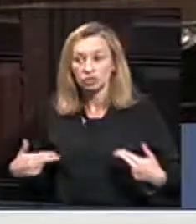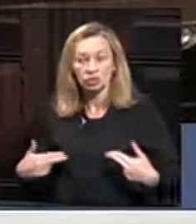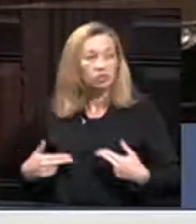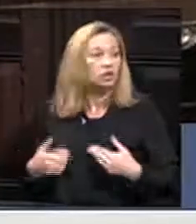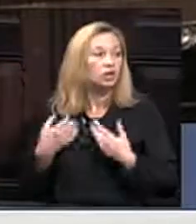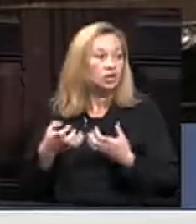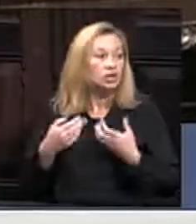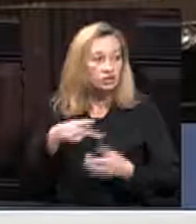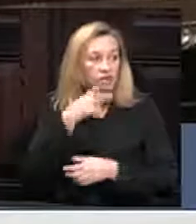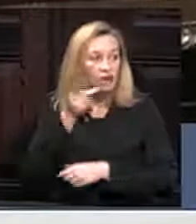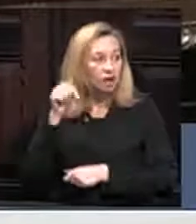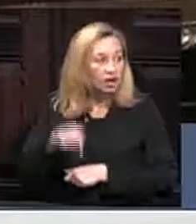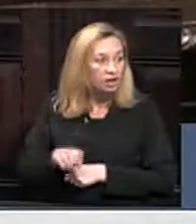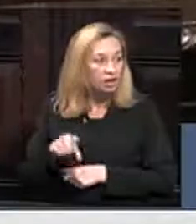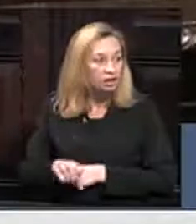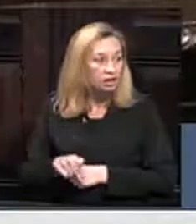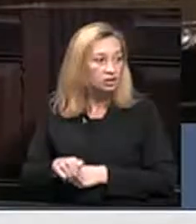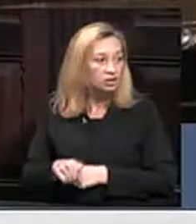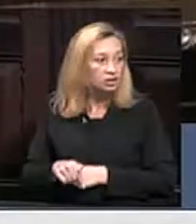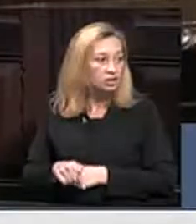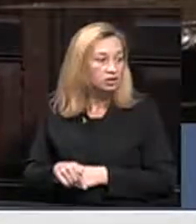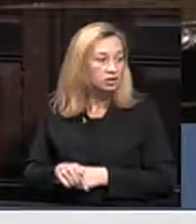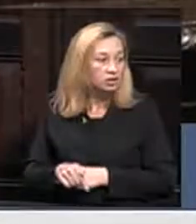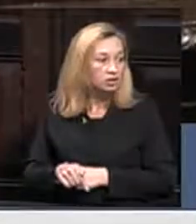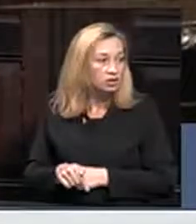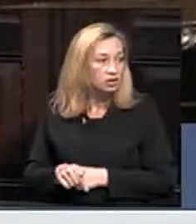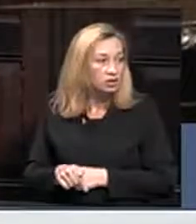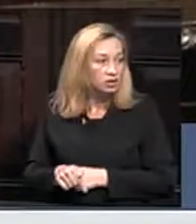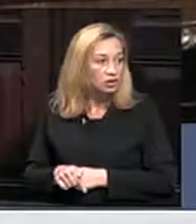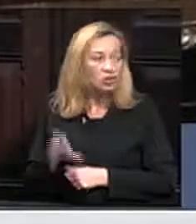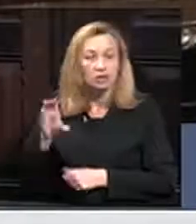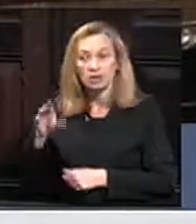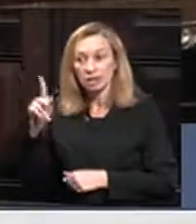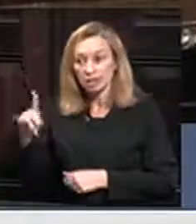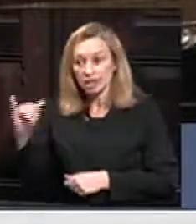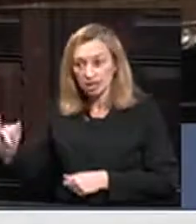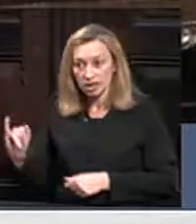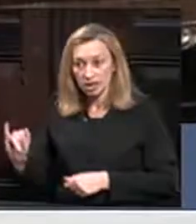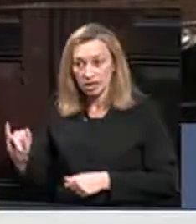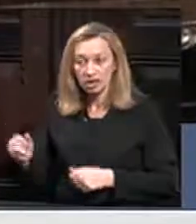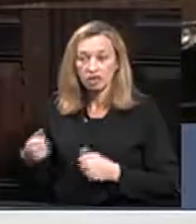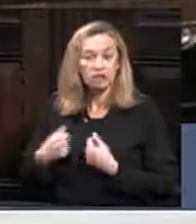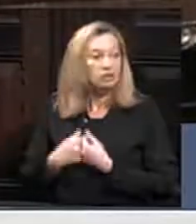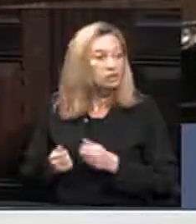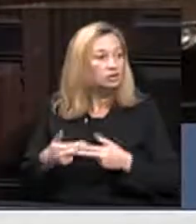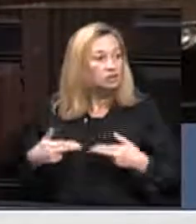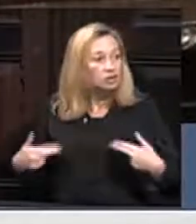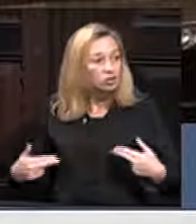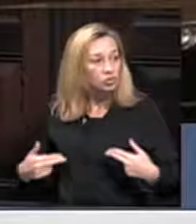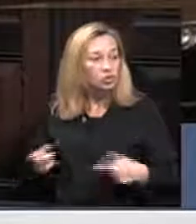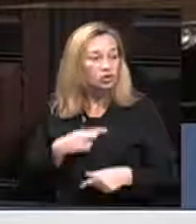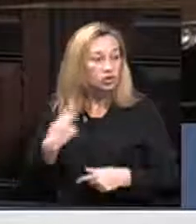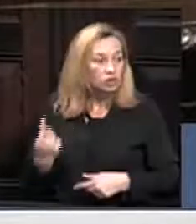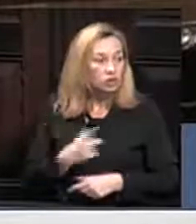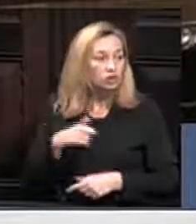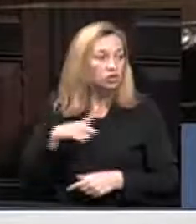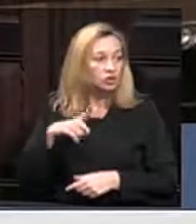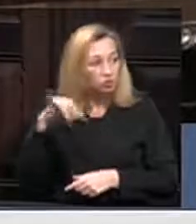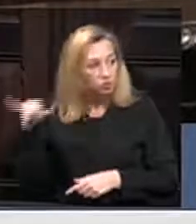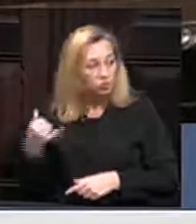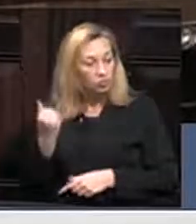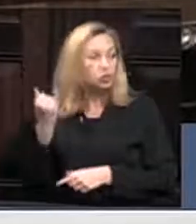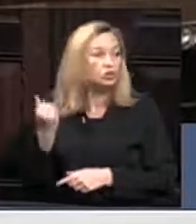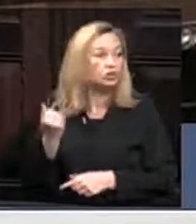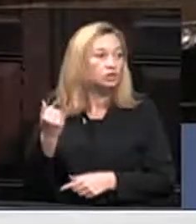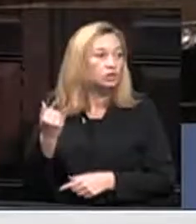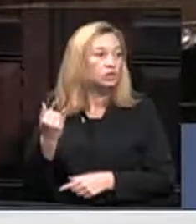destacar aqui, né, o que representou a denominada CPI da FETransport, que nós tivemos oportunidade